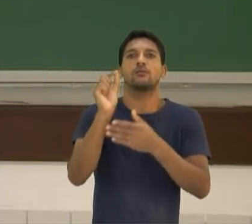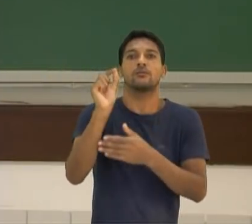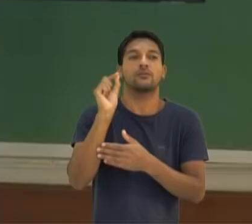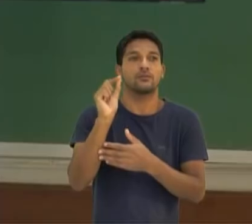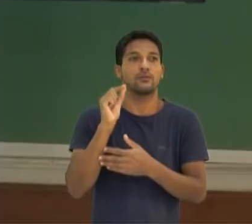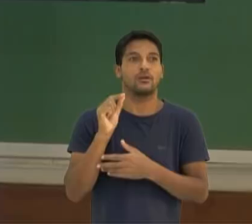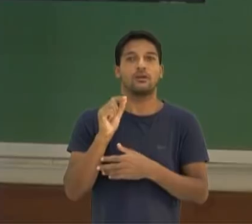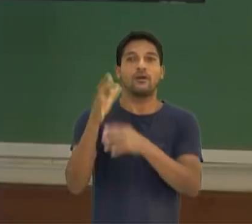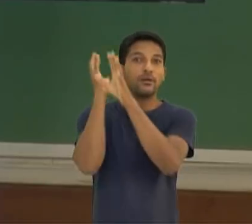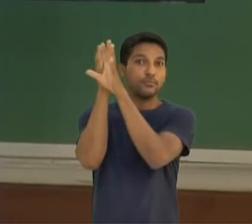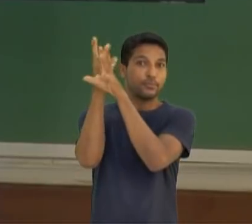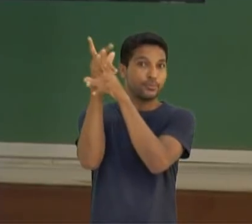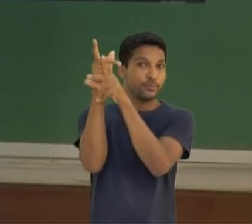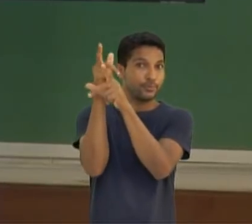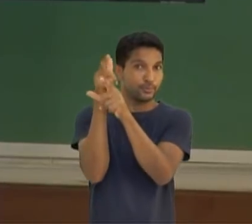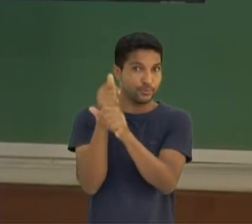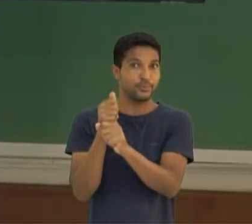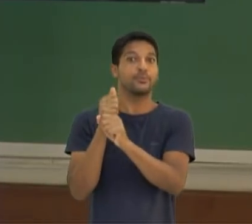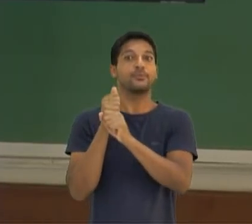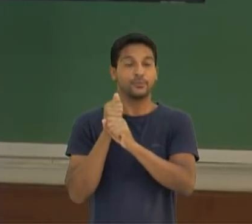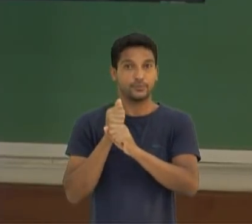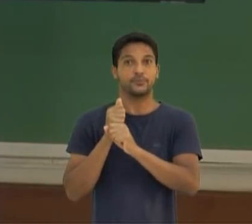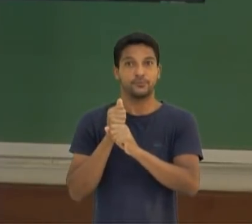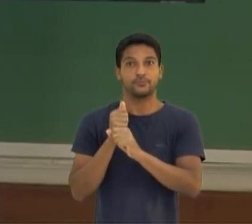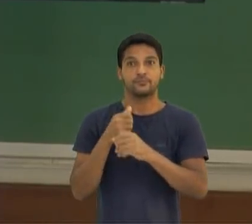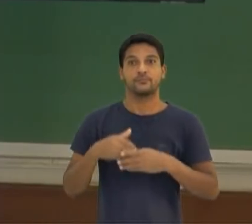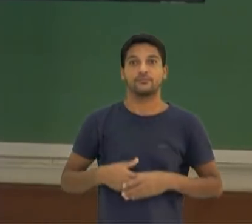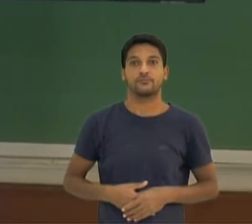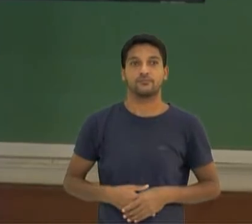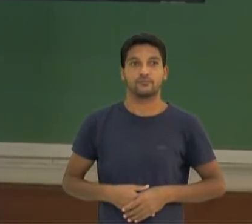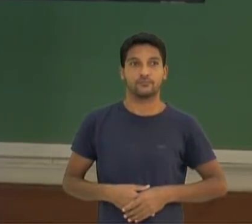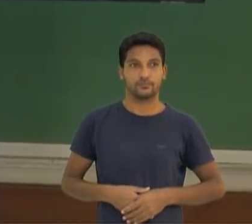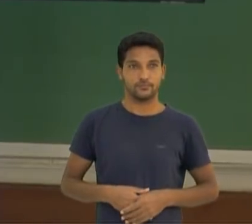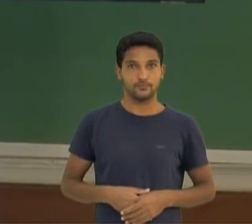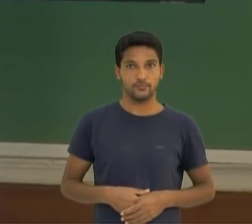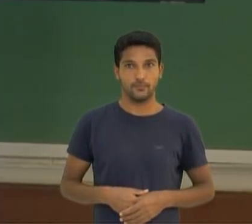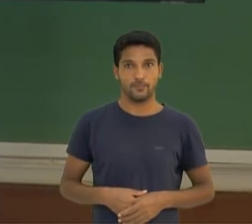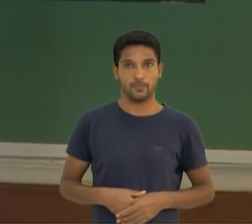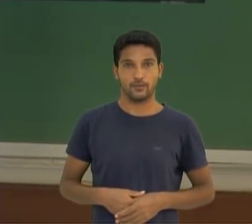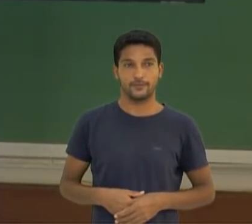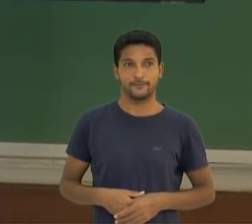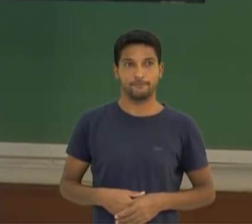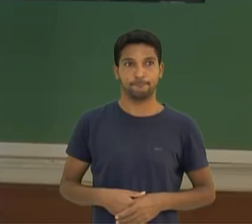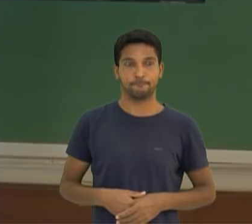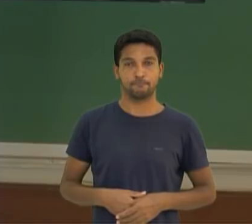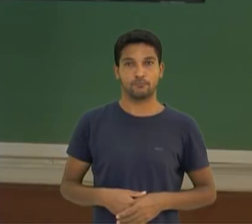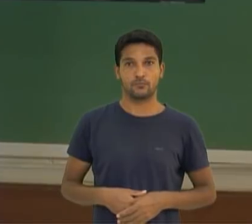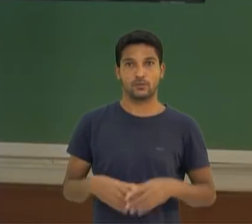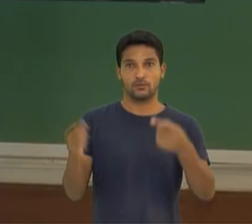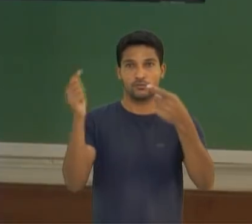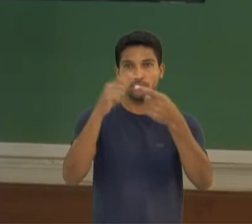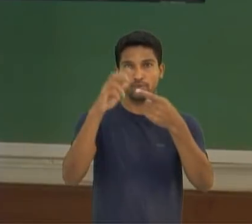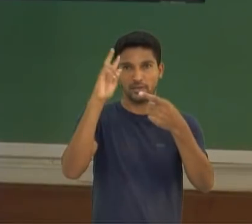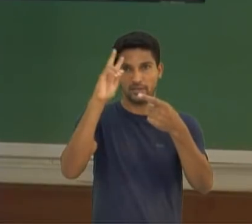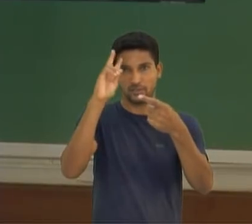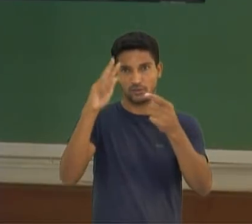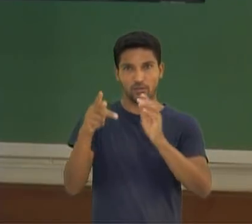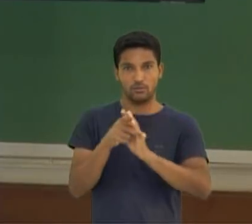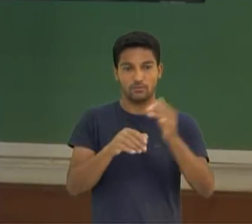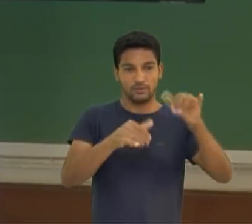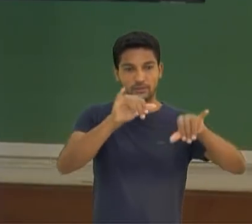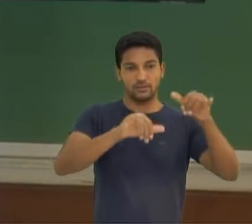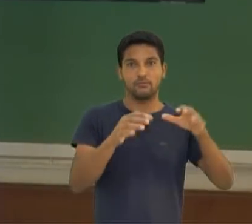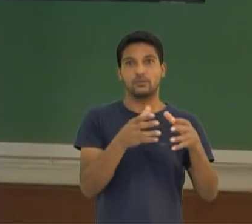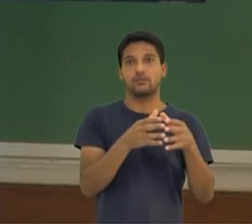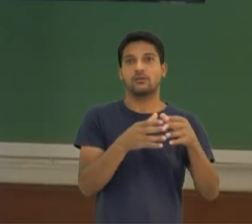vamos fazer uma retomada, tá, galera? Nós vamos retomar a aula anterior, a questão da história sobre a química